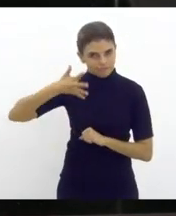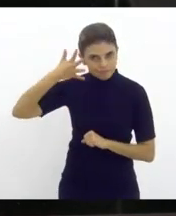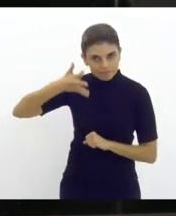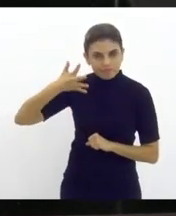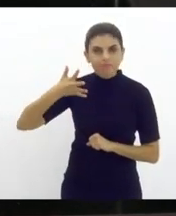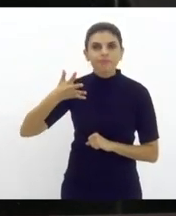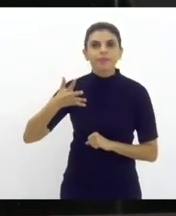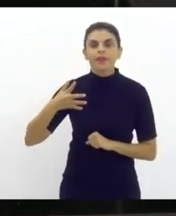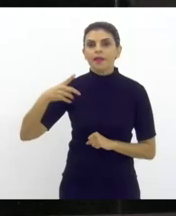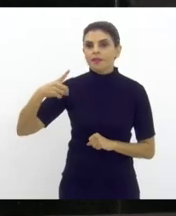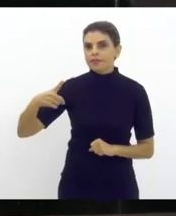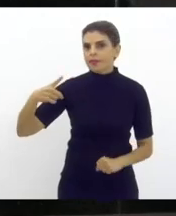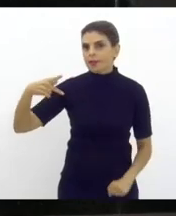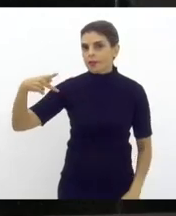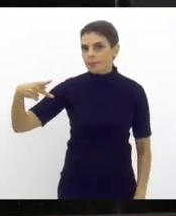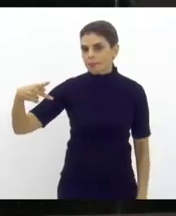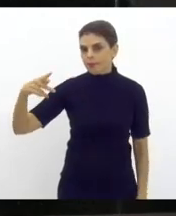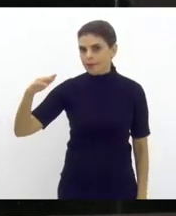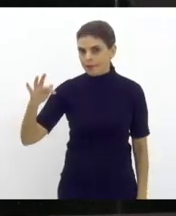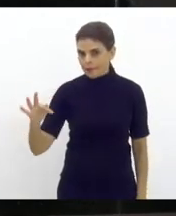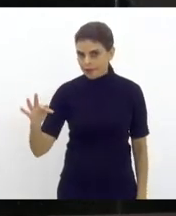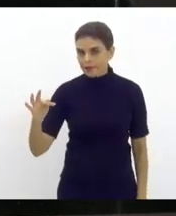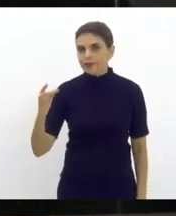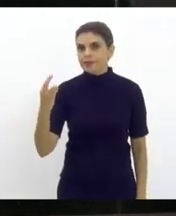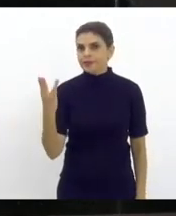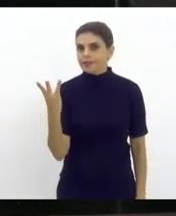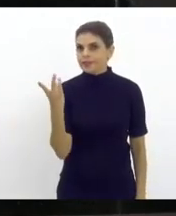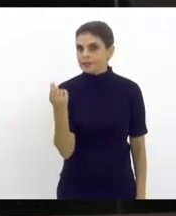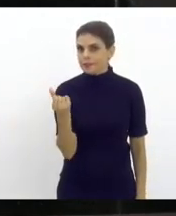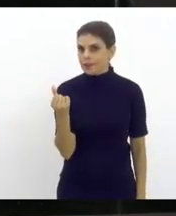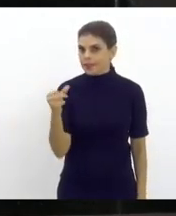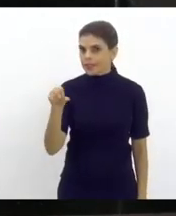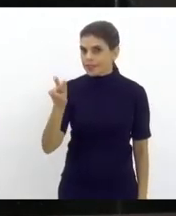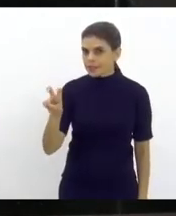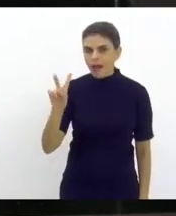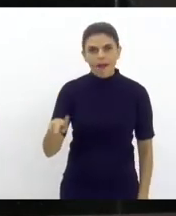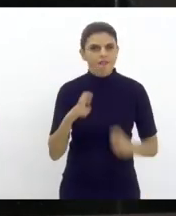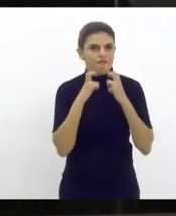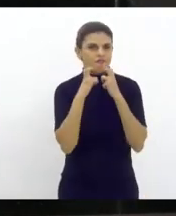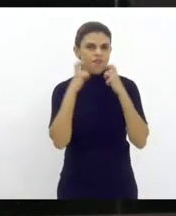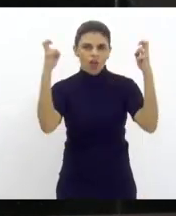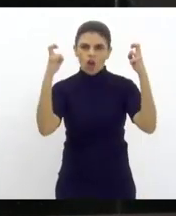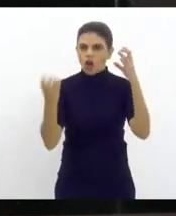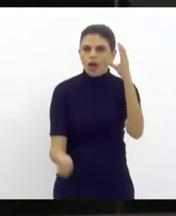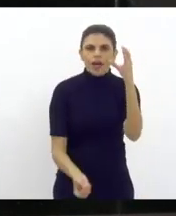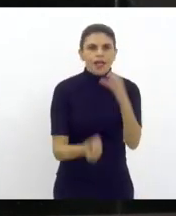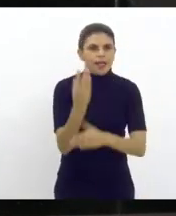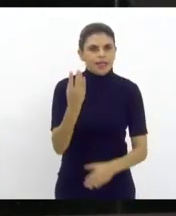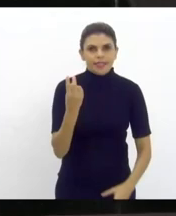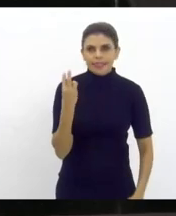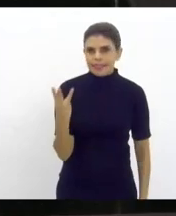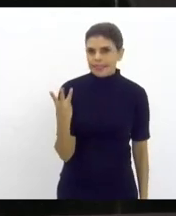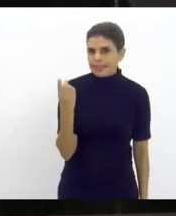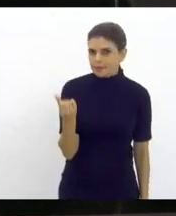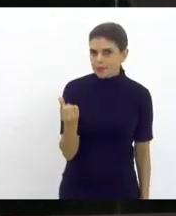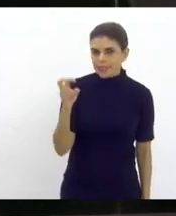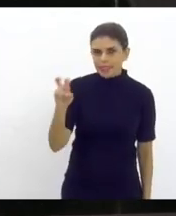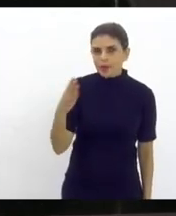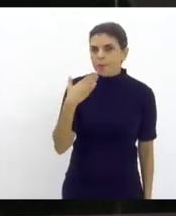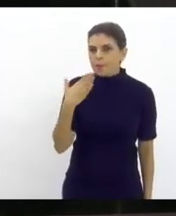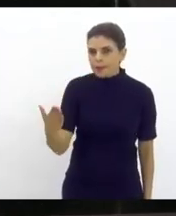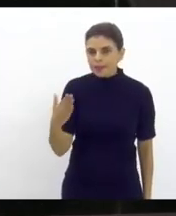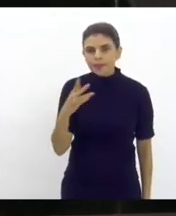adpf 635 que é uma vergonha criar essa essa dpf 635 pedido pelo